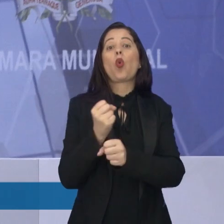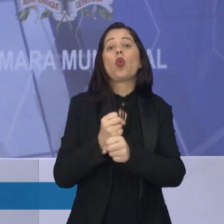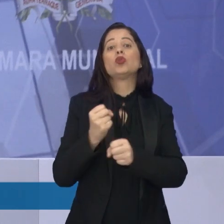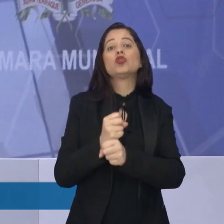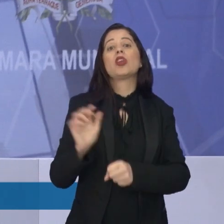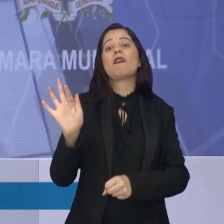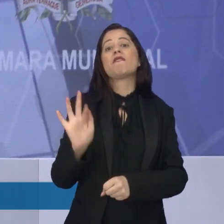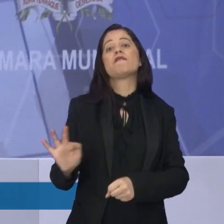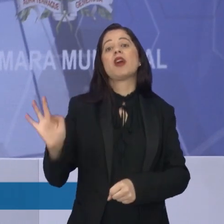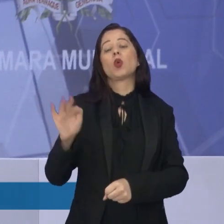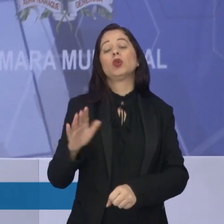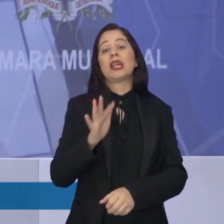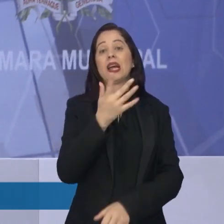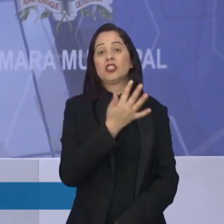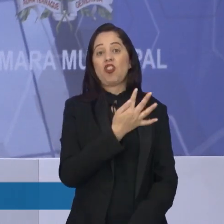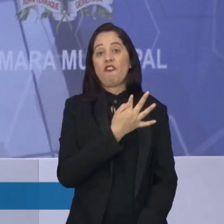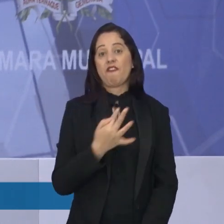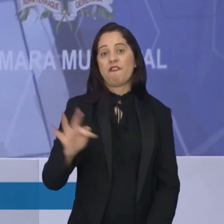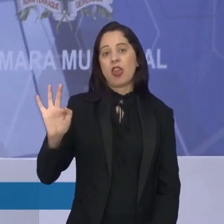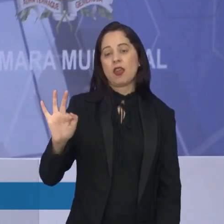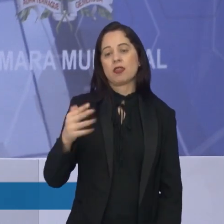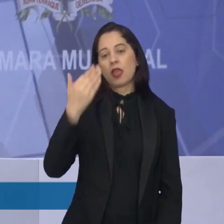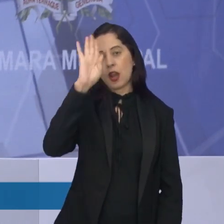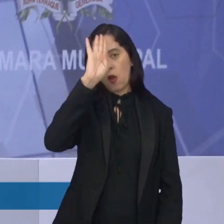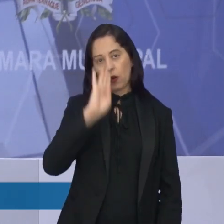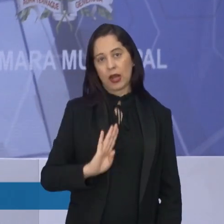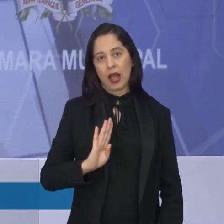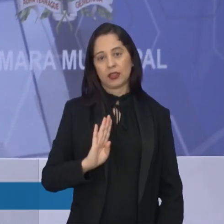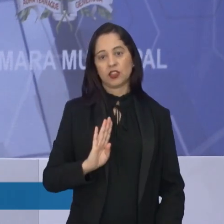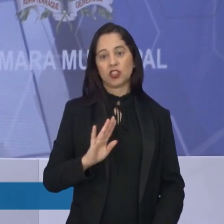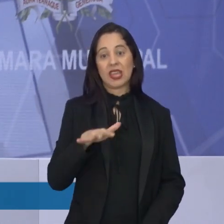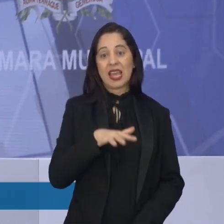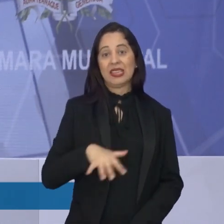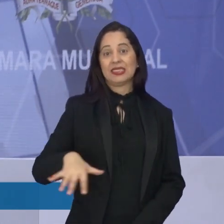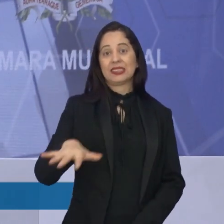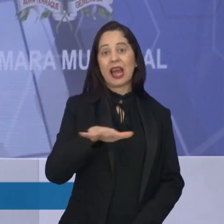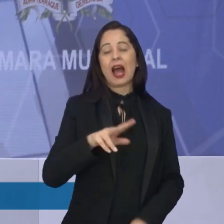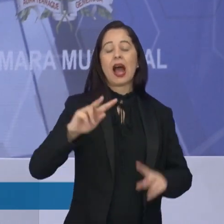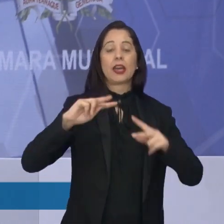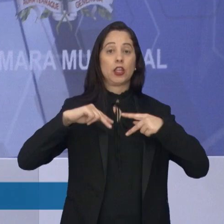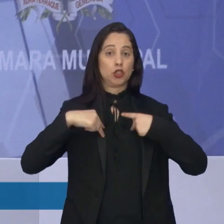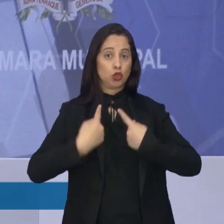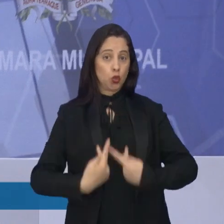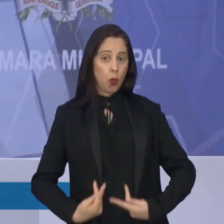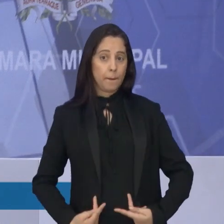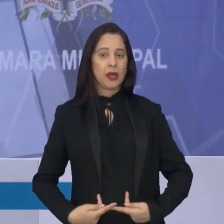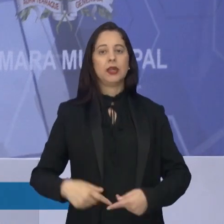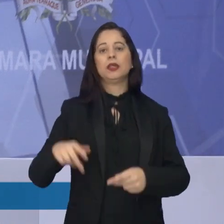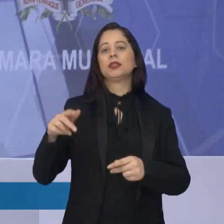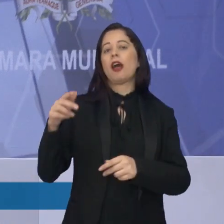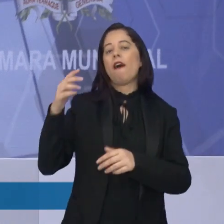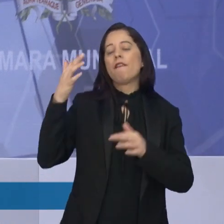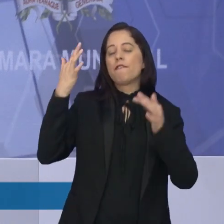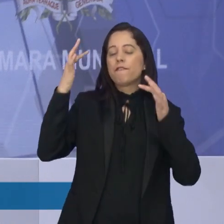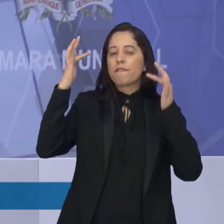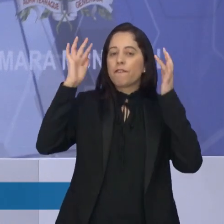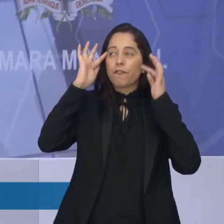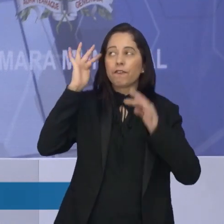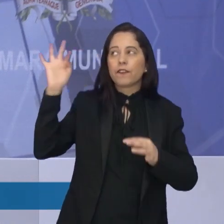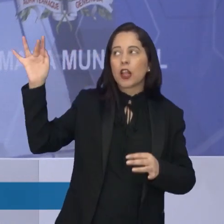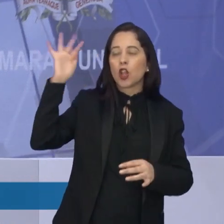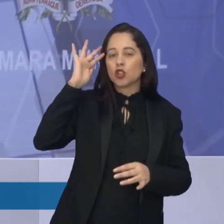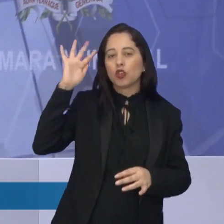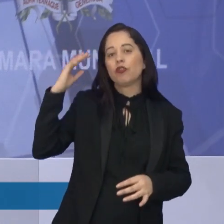Campos, notadamente nas áreas humanas, de sociologia, de filosofia, de